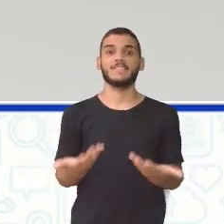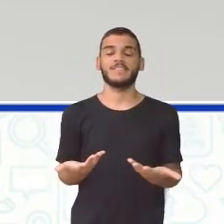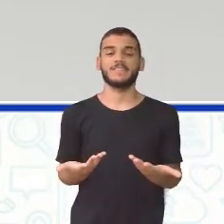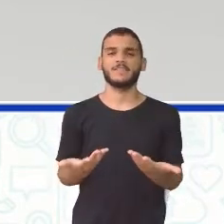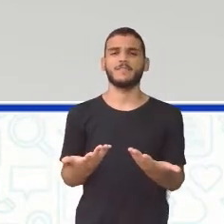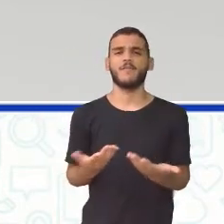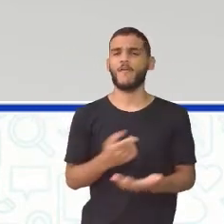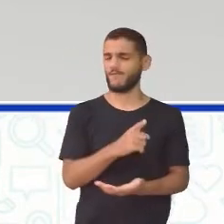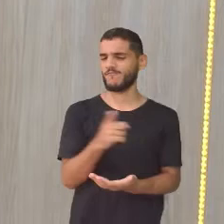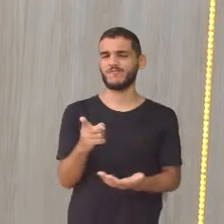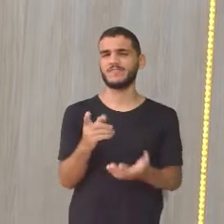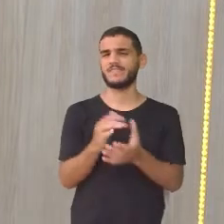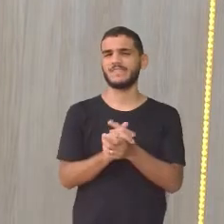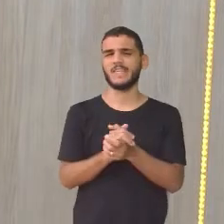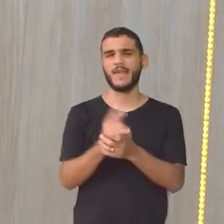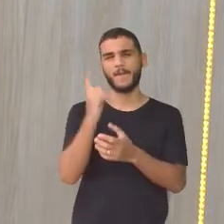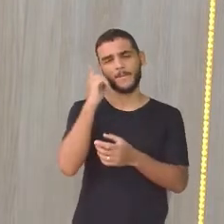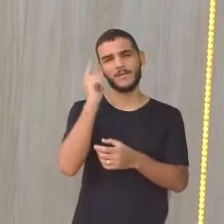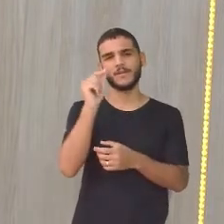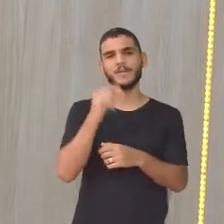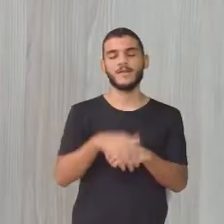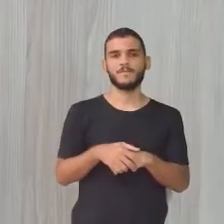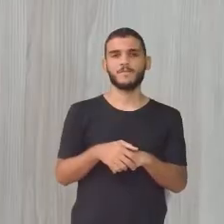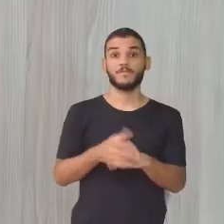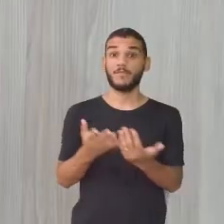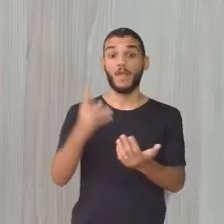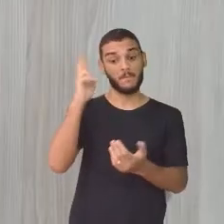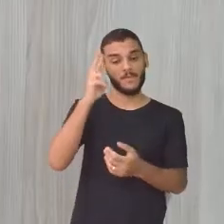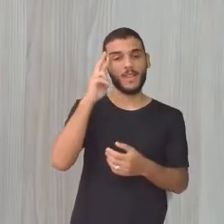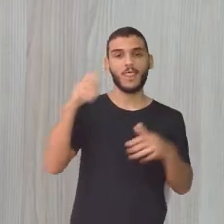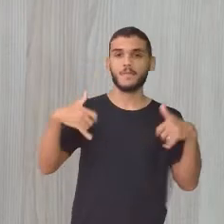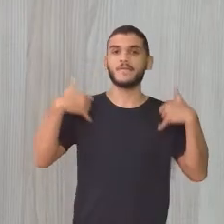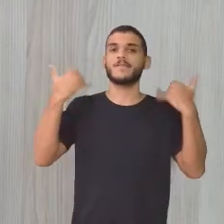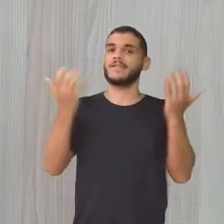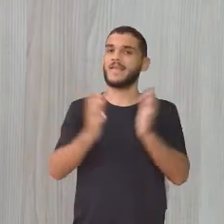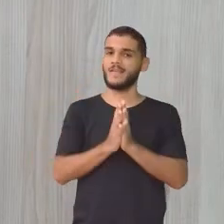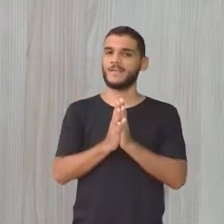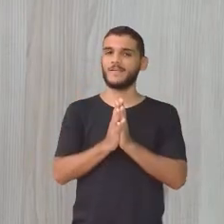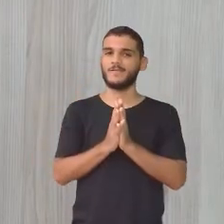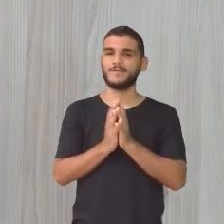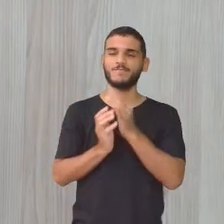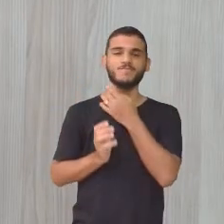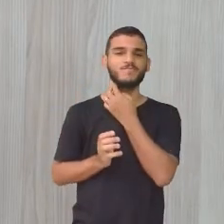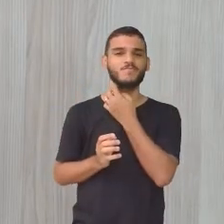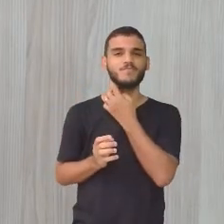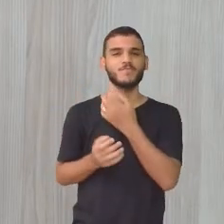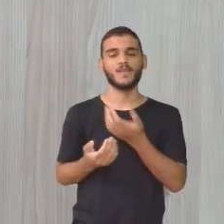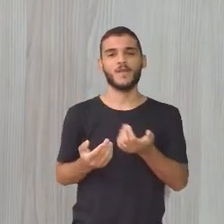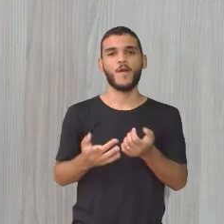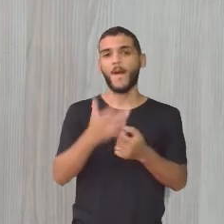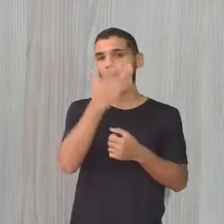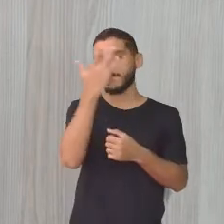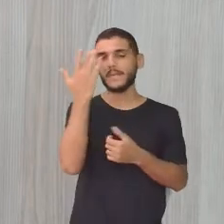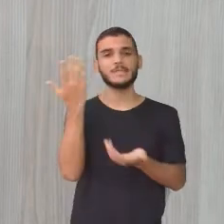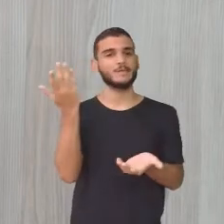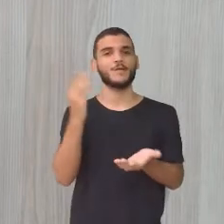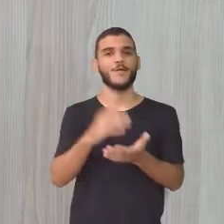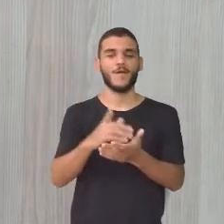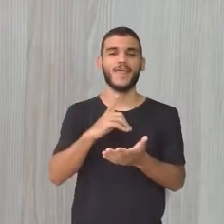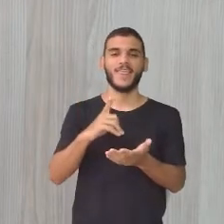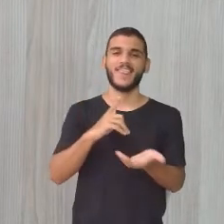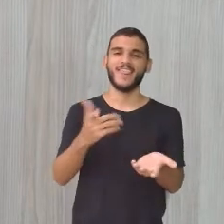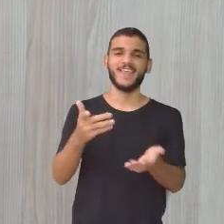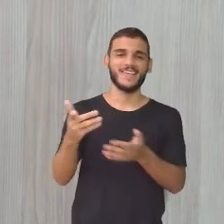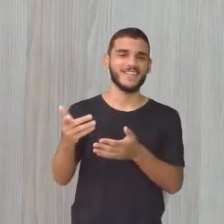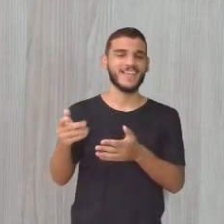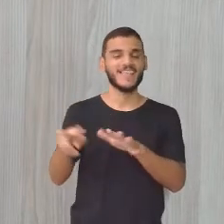Como vocês... Me lembra aniversário, professor. Aniversário, né, Vivi? De uma certa pessoa que foi aí esses dias, aí tá comemorando aniversário